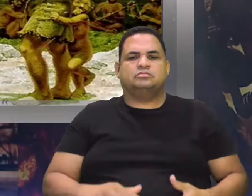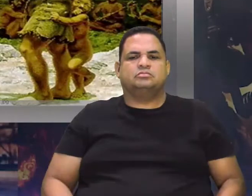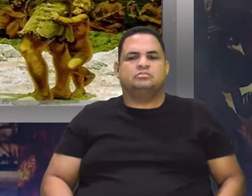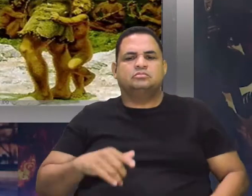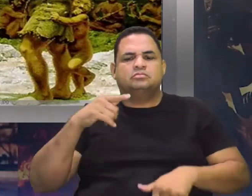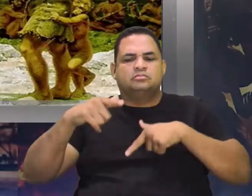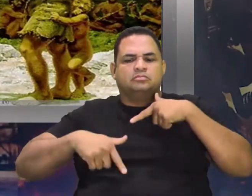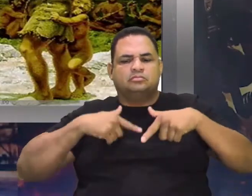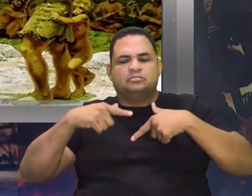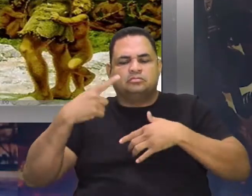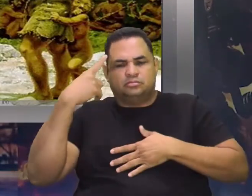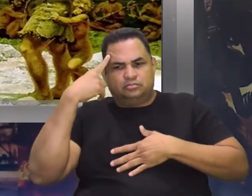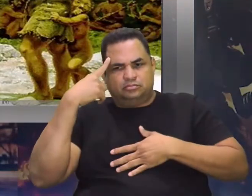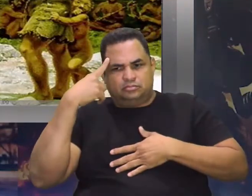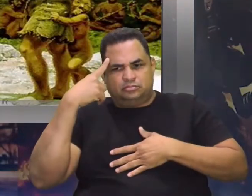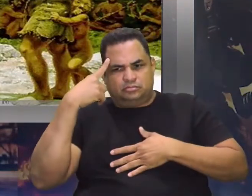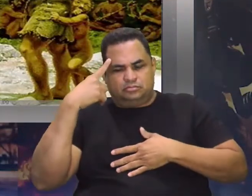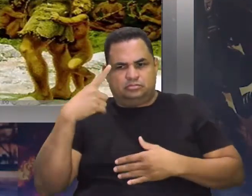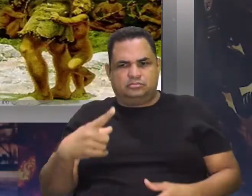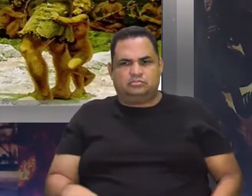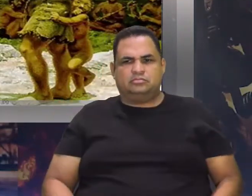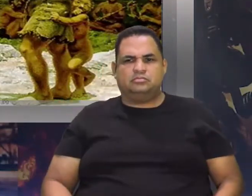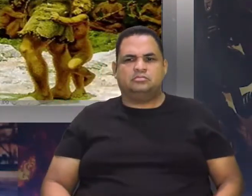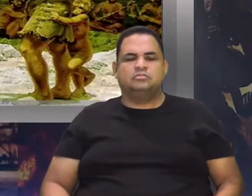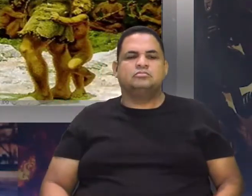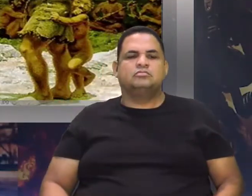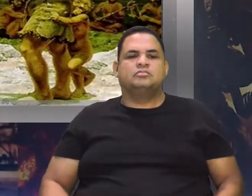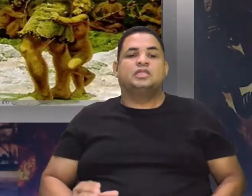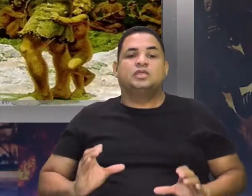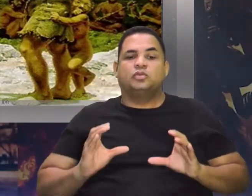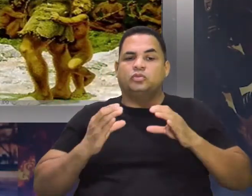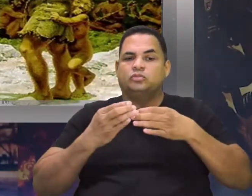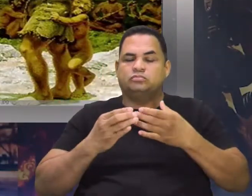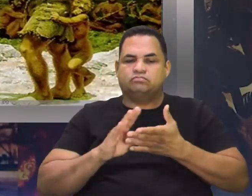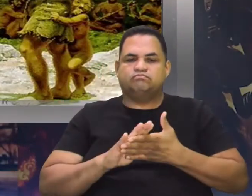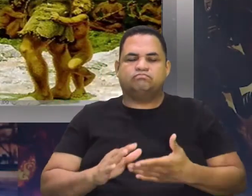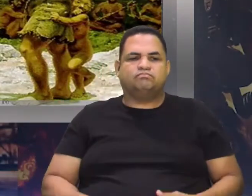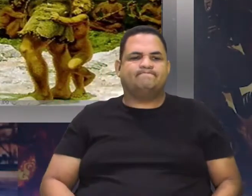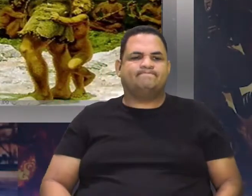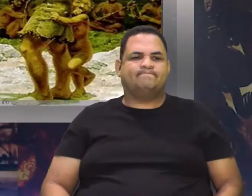a produzir, a pensar de forma coletiva.